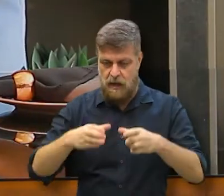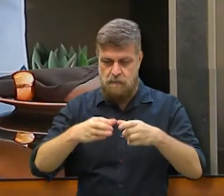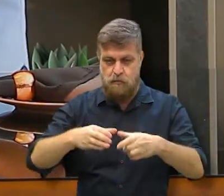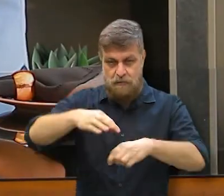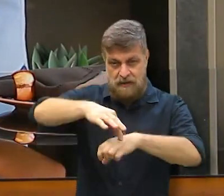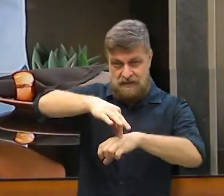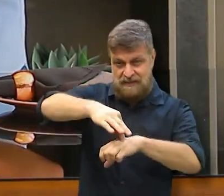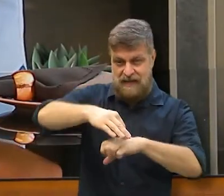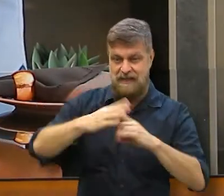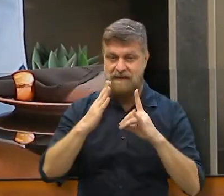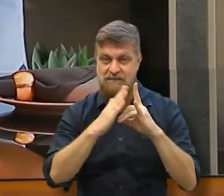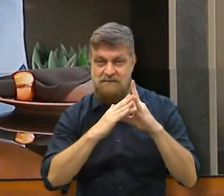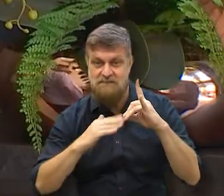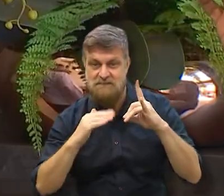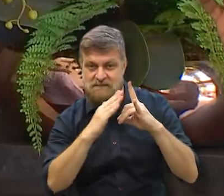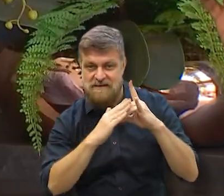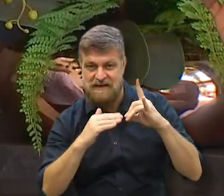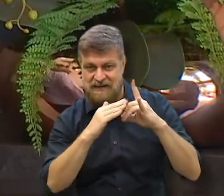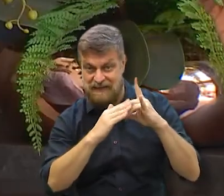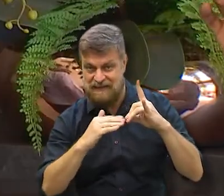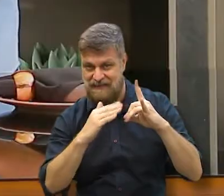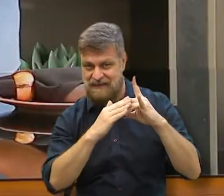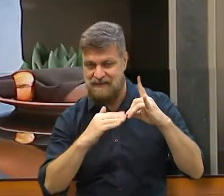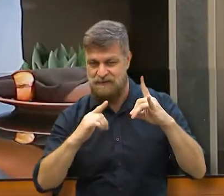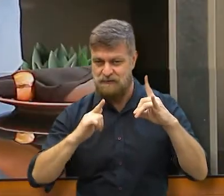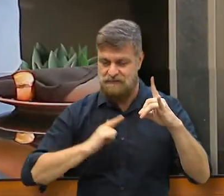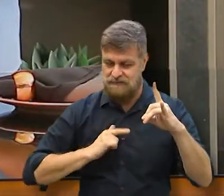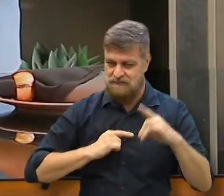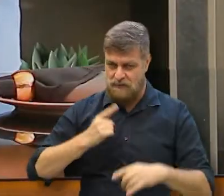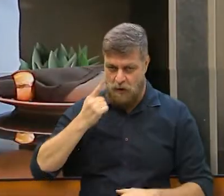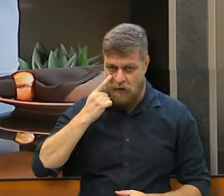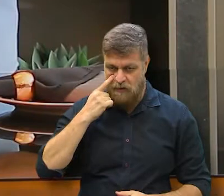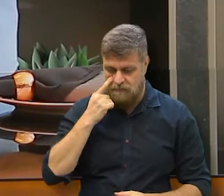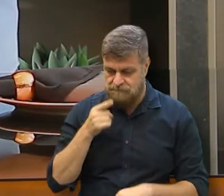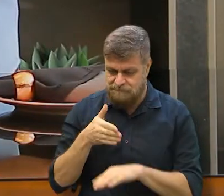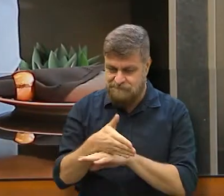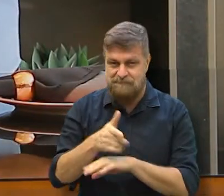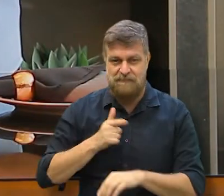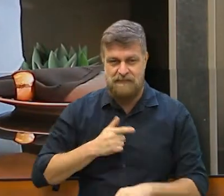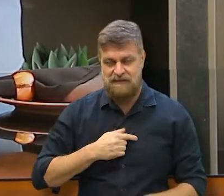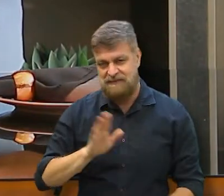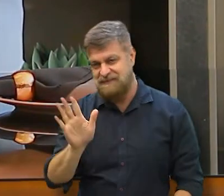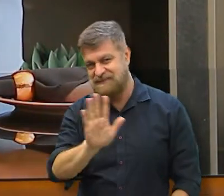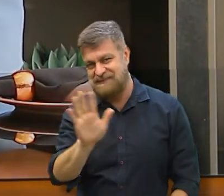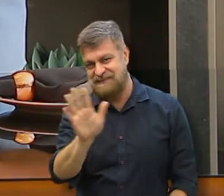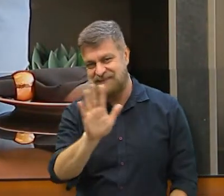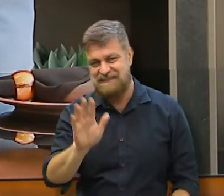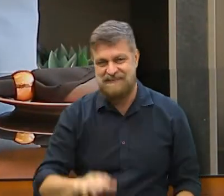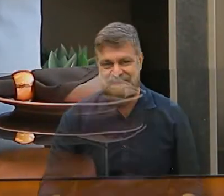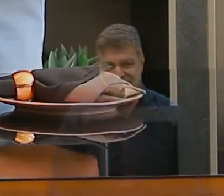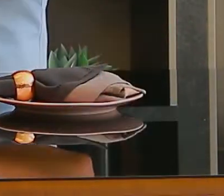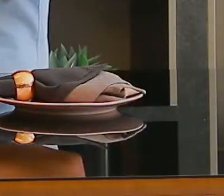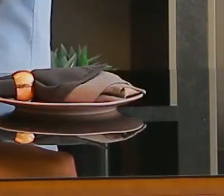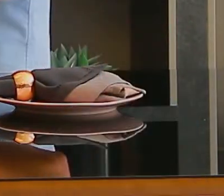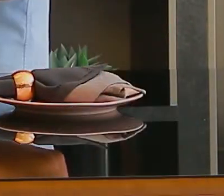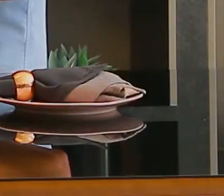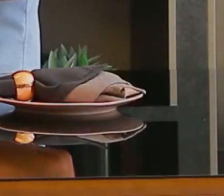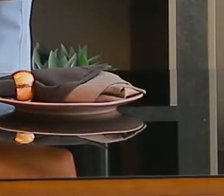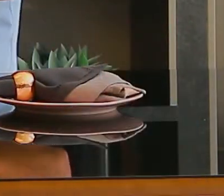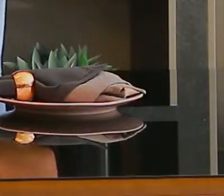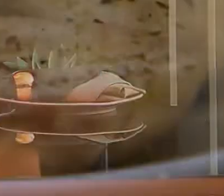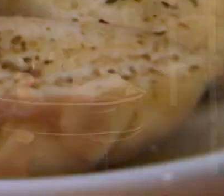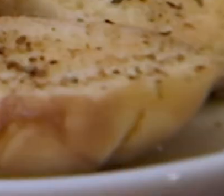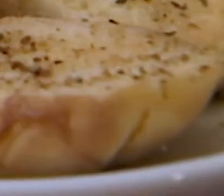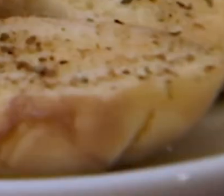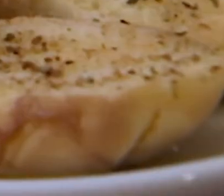um hambúrguer vegano. Vegano. Então, entra lá e confira. Até a próxima. Tchau, tchau. Obrigado.